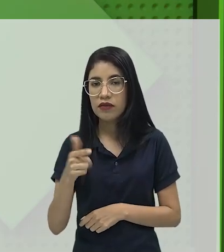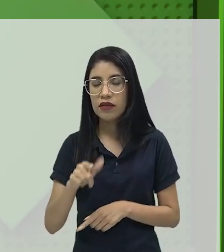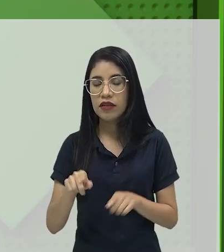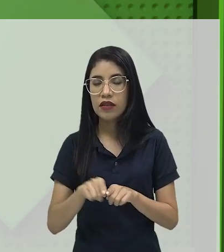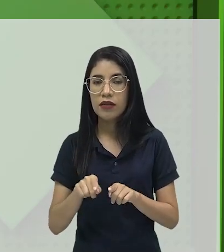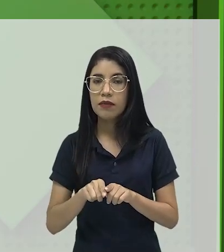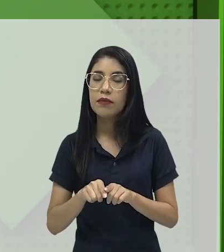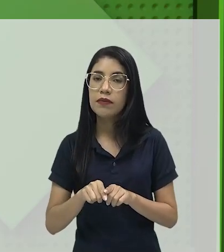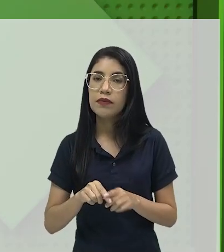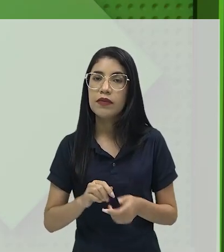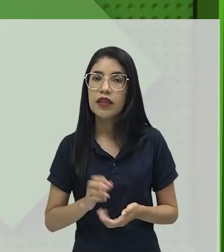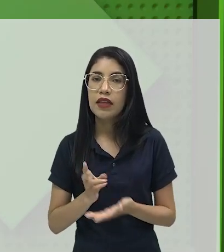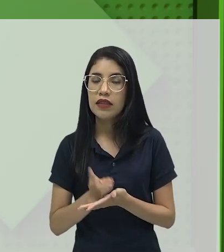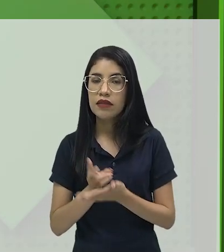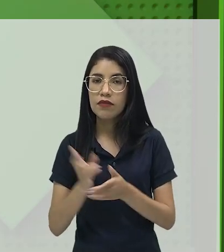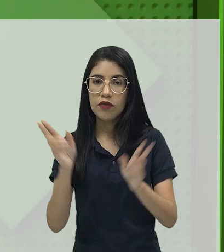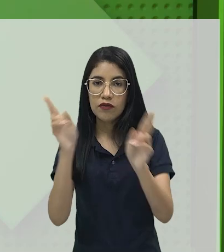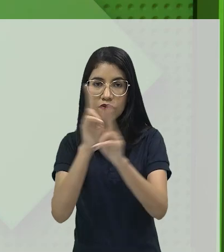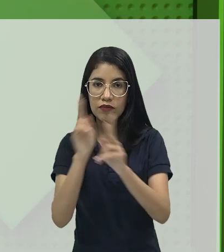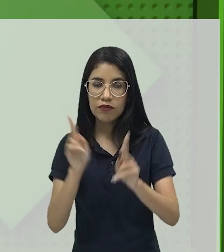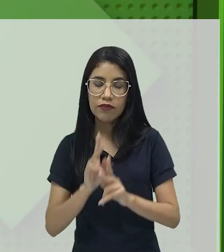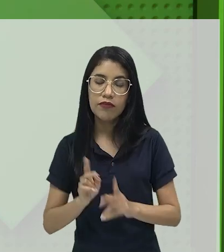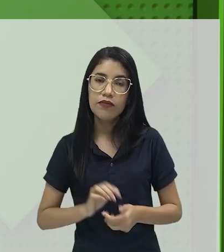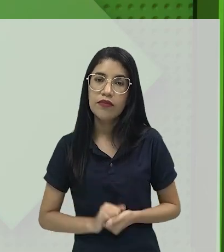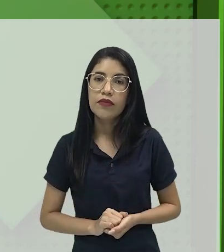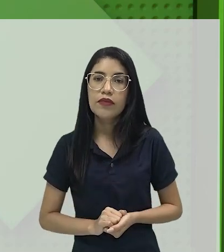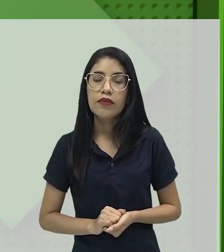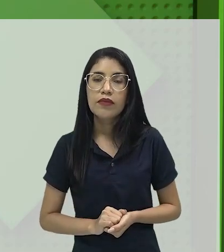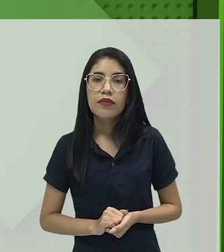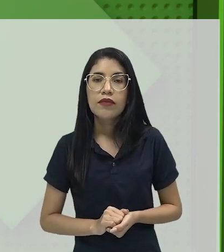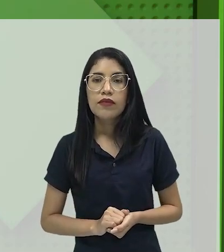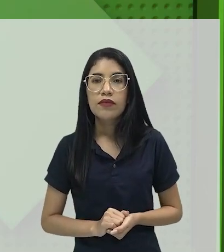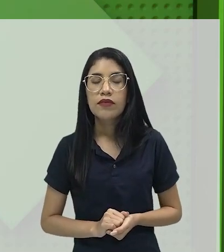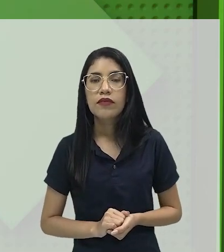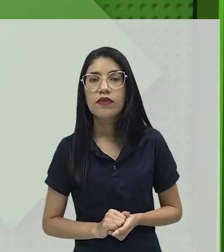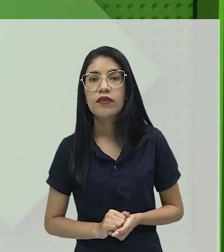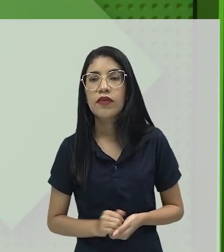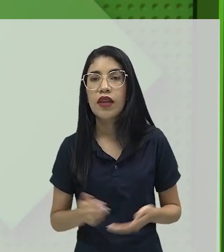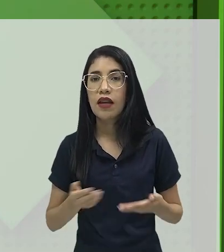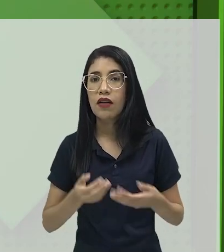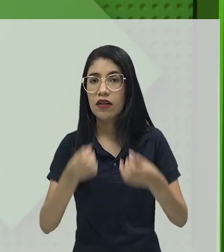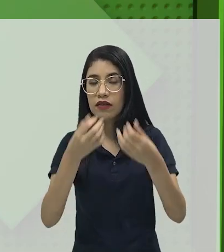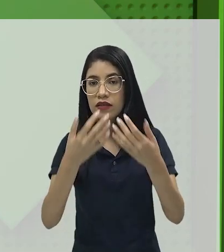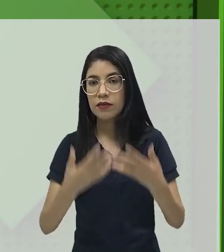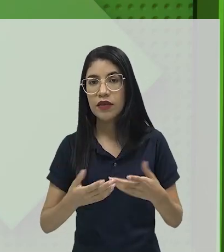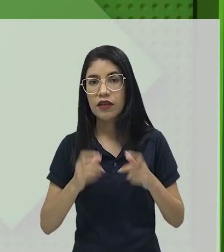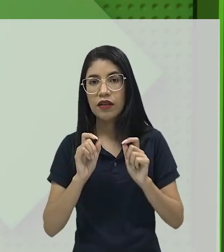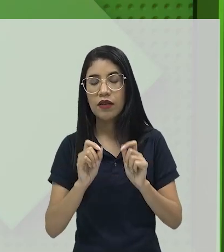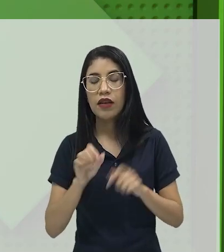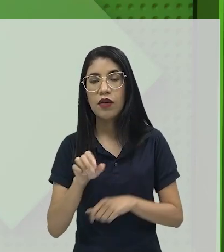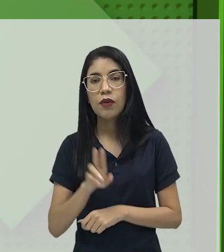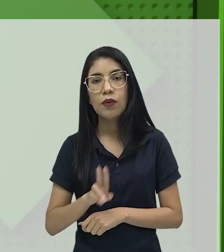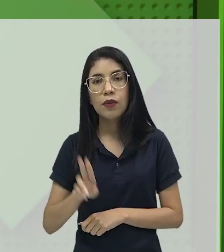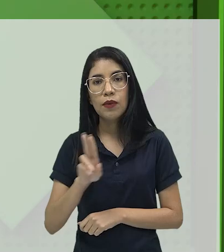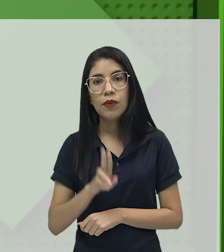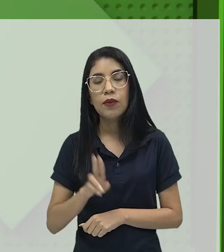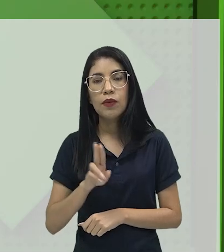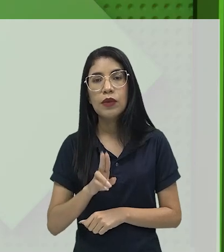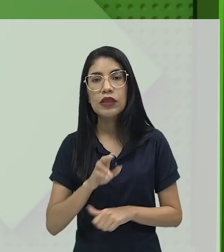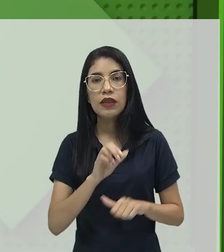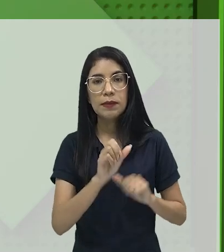vai estar ali constantemente, certo? Vamos falar agora também sobre a utilização, né,